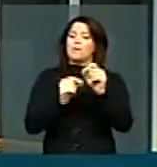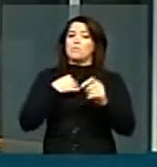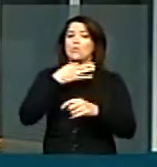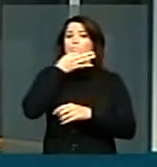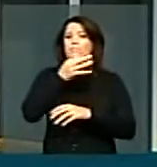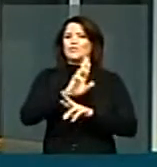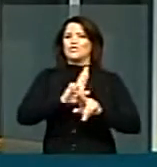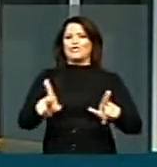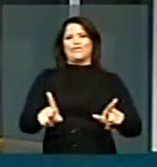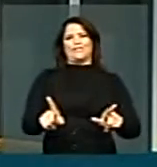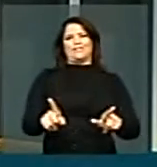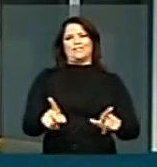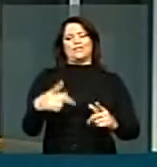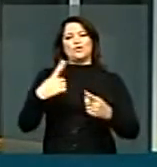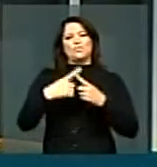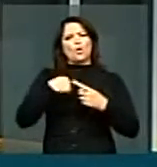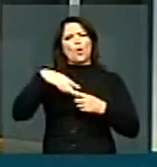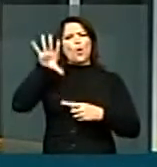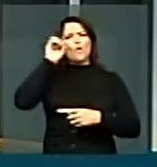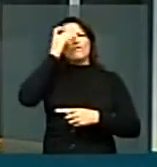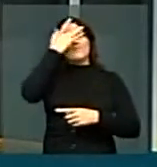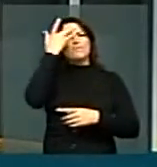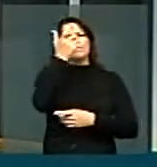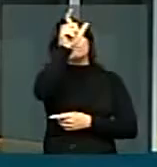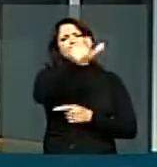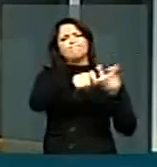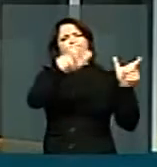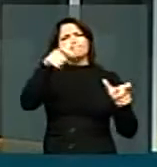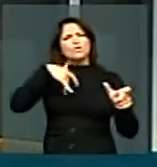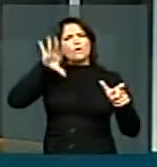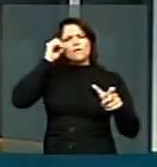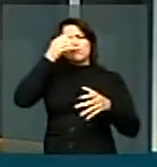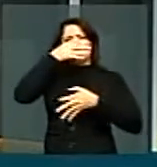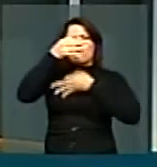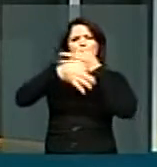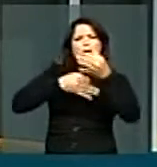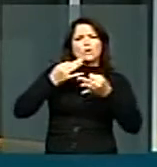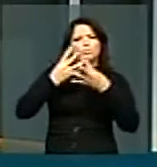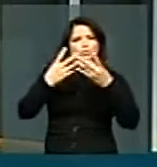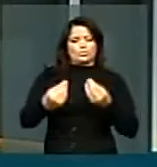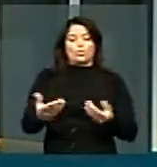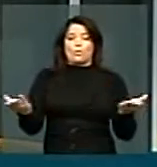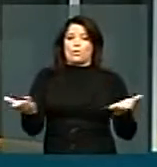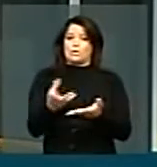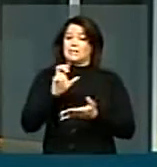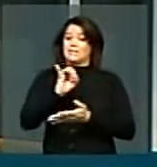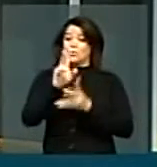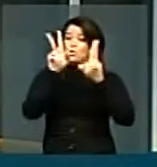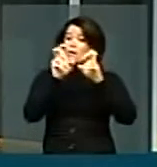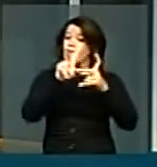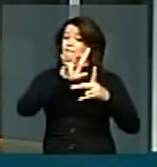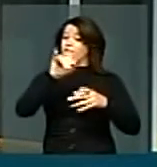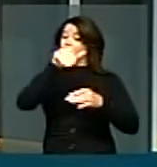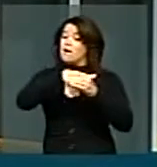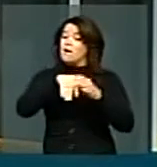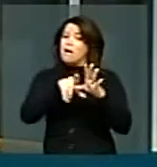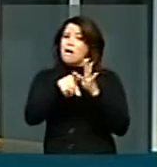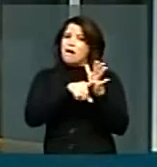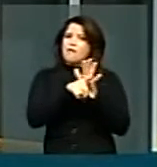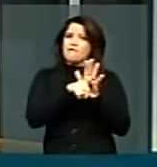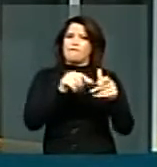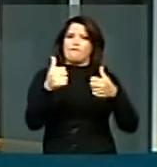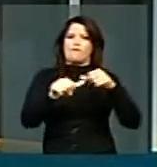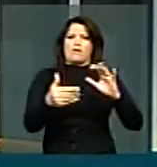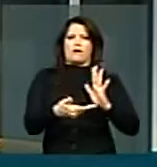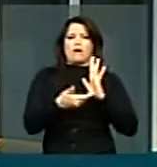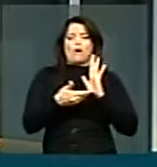opinião é diferente, ouvindo bastante. Eu hoje, se essa matéria tiver que ser apreciada por essa casa